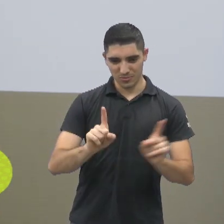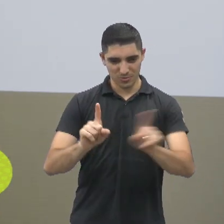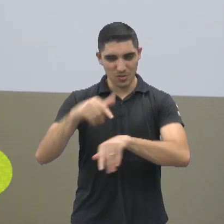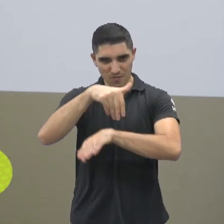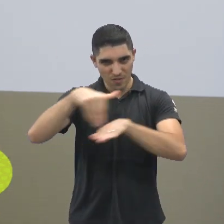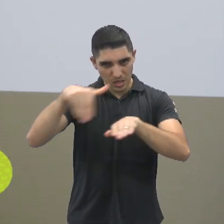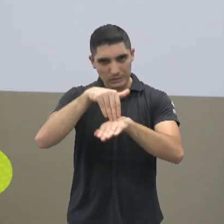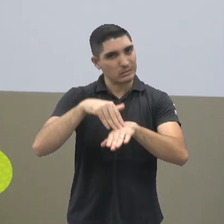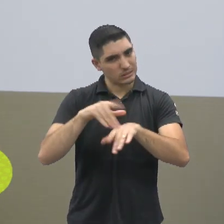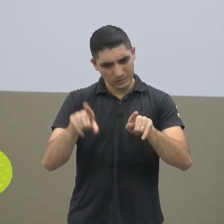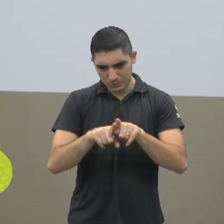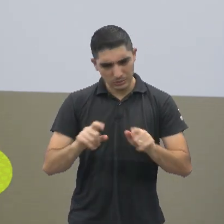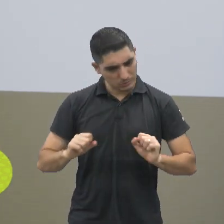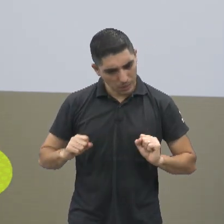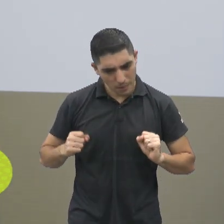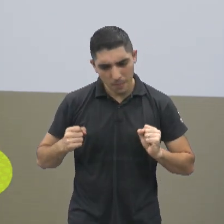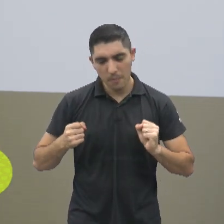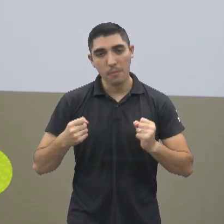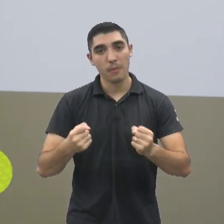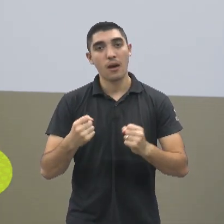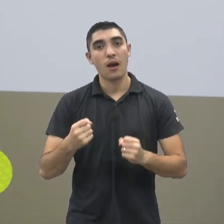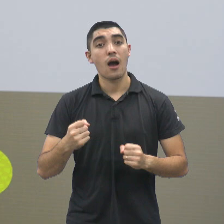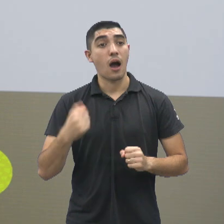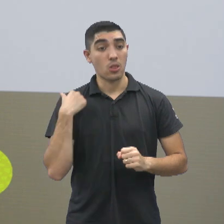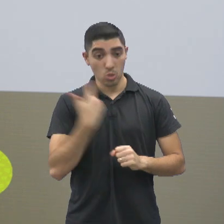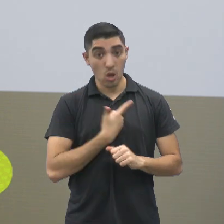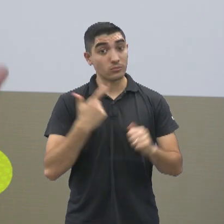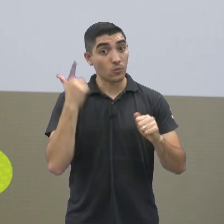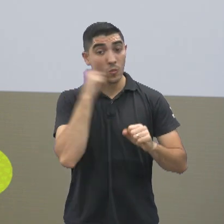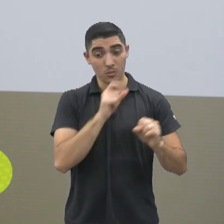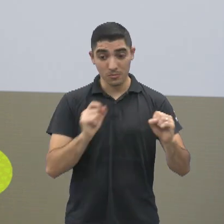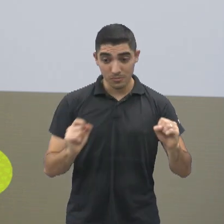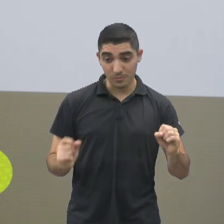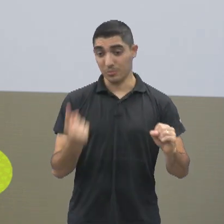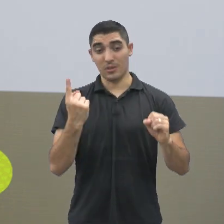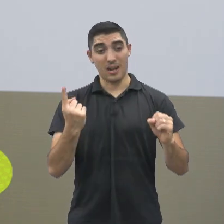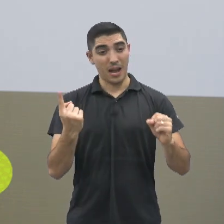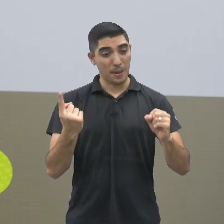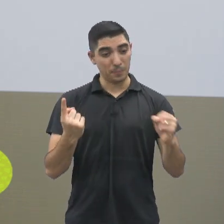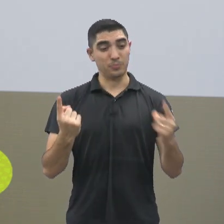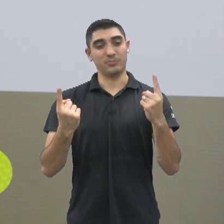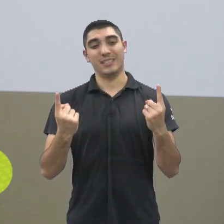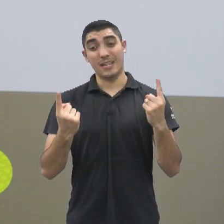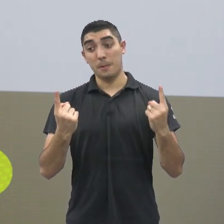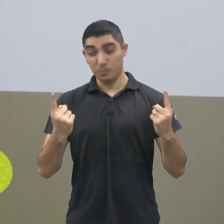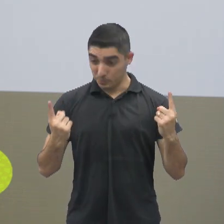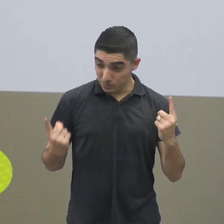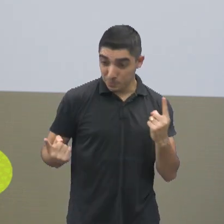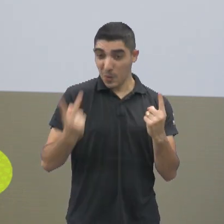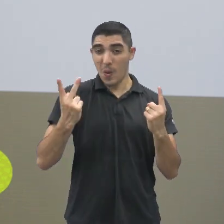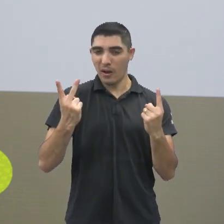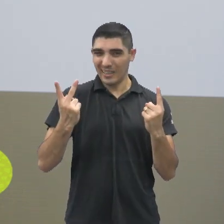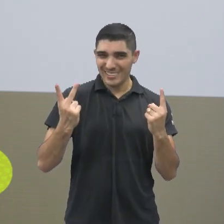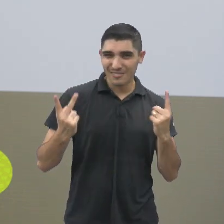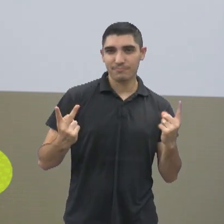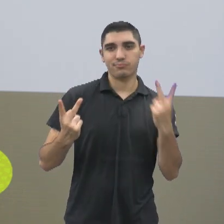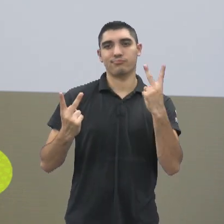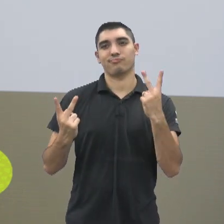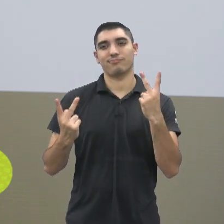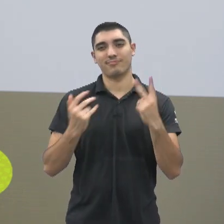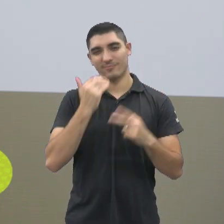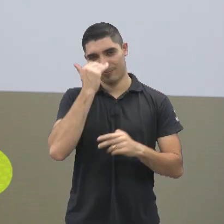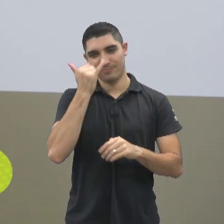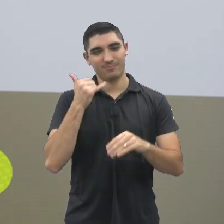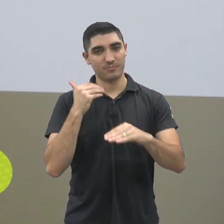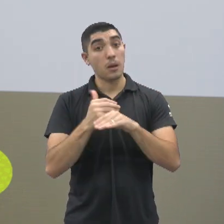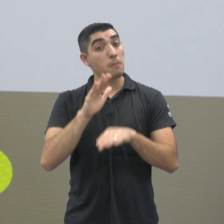também. Fizemos 1-0, tomamos empate, fizemos 2-1 e acabamos tomando empate no último lance. Mas aquilo ainda, o empate ainda teve o